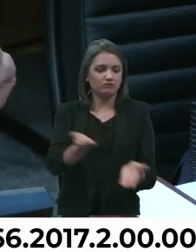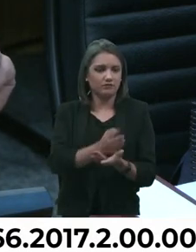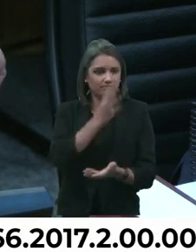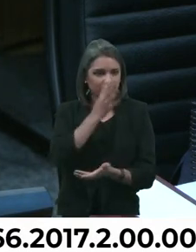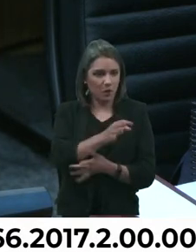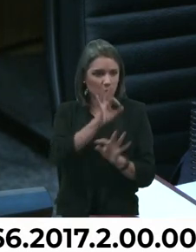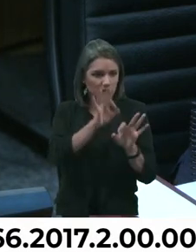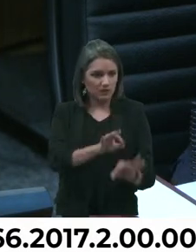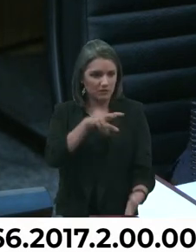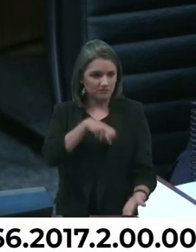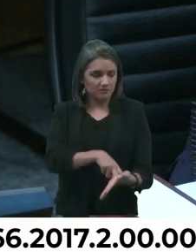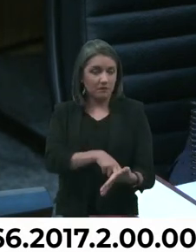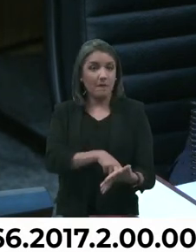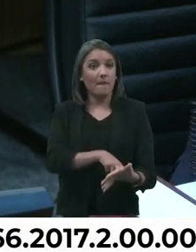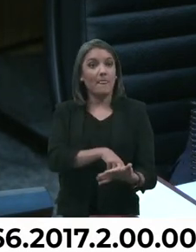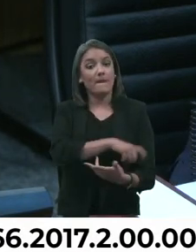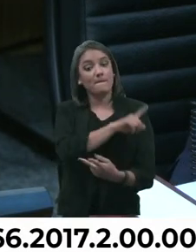teria